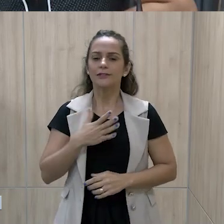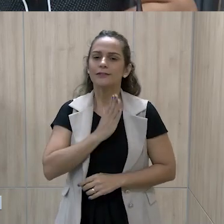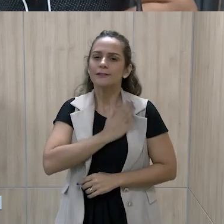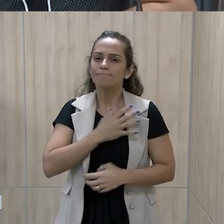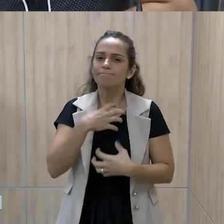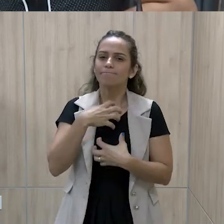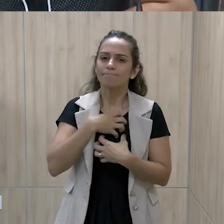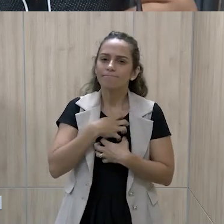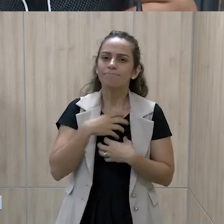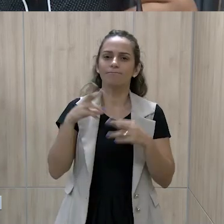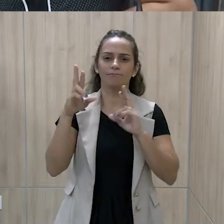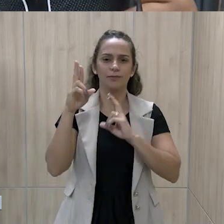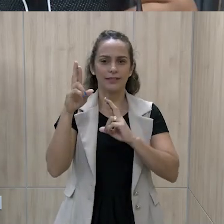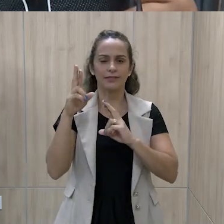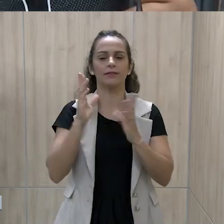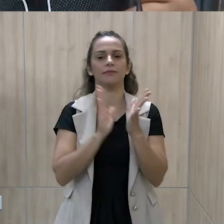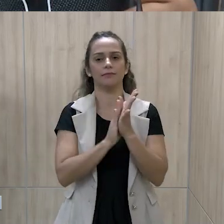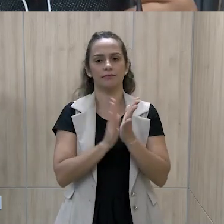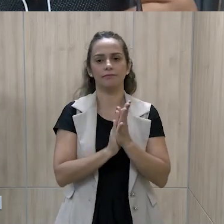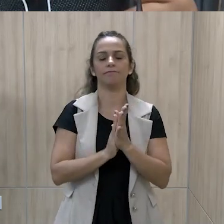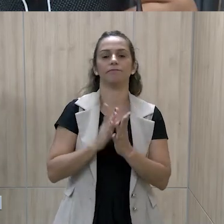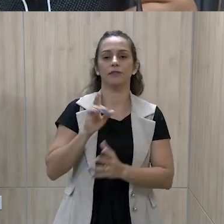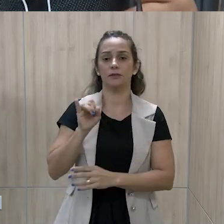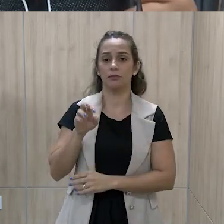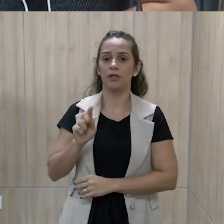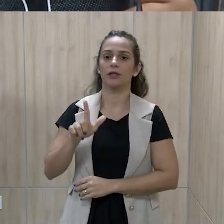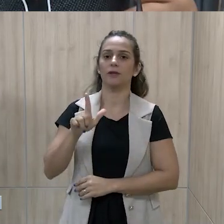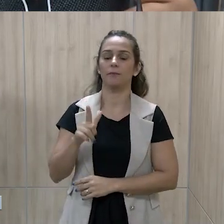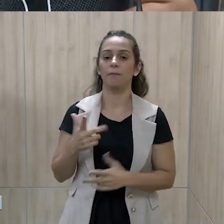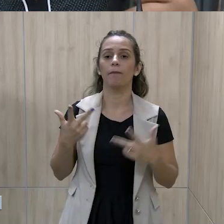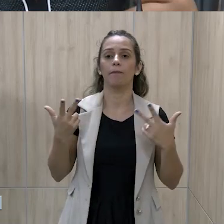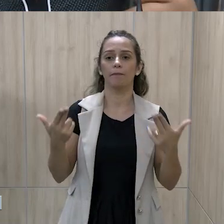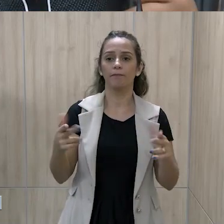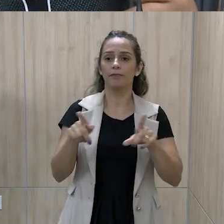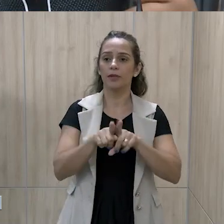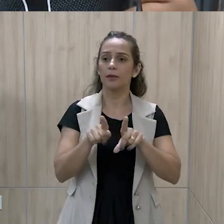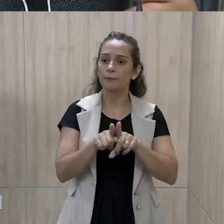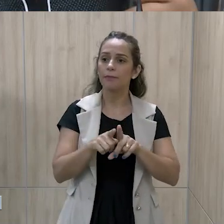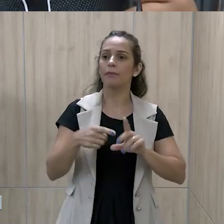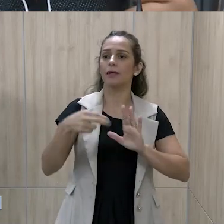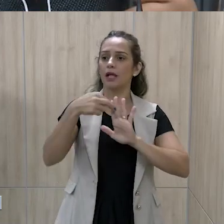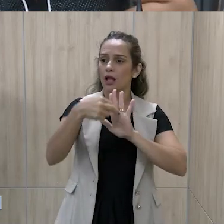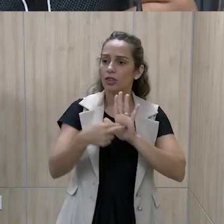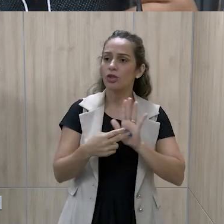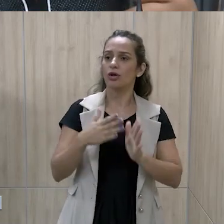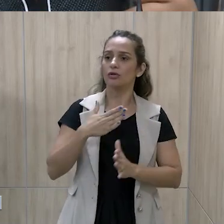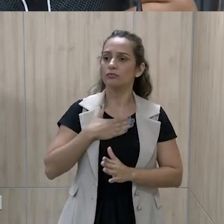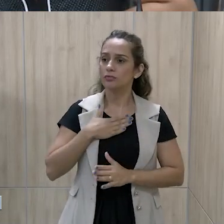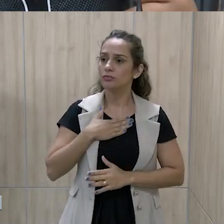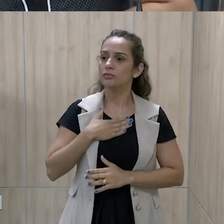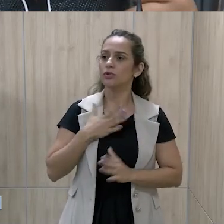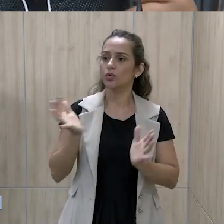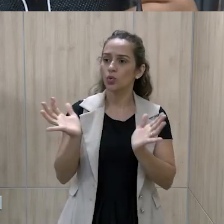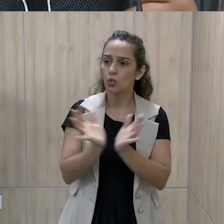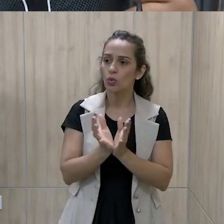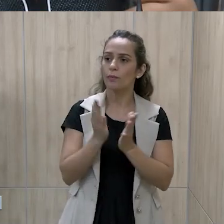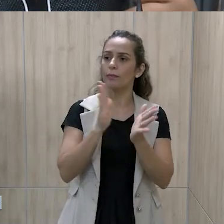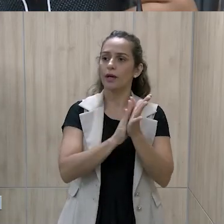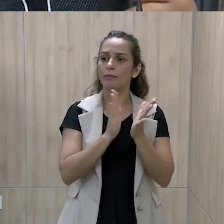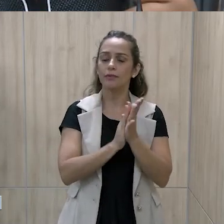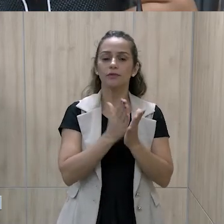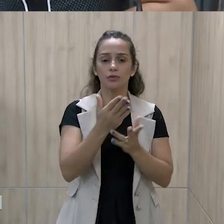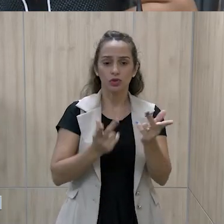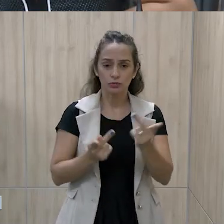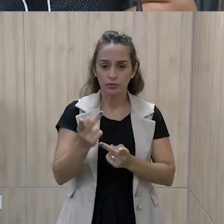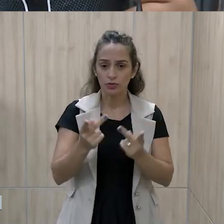fracos Isso enche o meu coração de esperança Parabéns deputados maior Crispim em acordo com a nota técnica e também de relatório da minha Assessoria